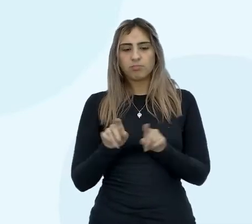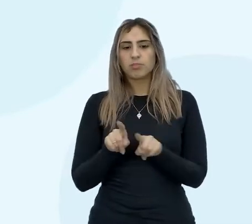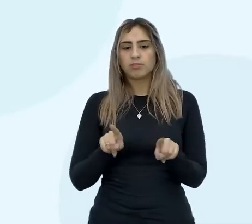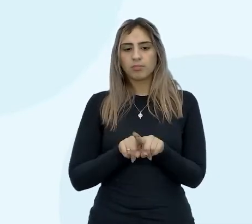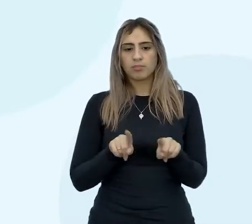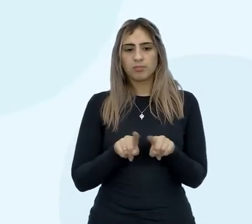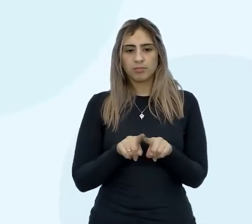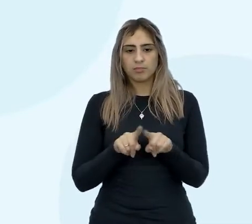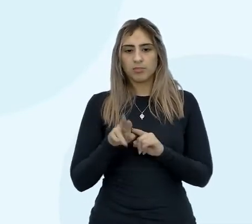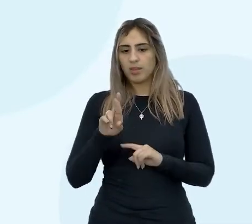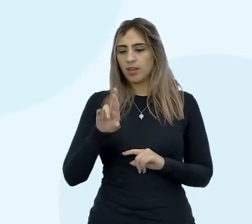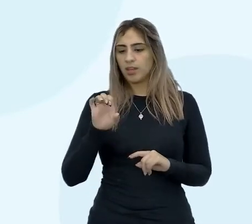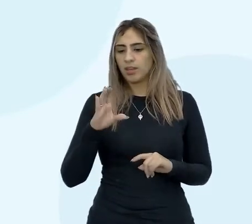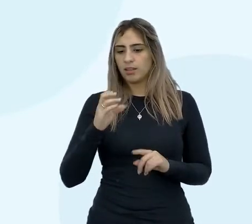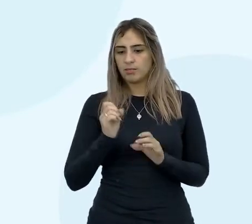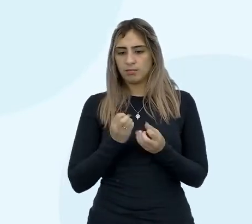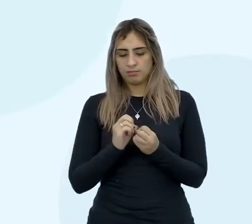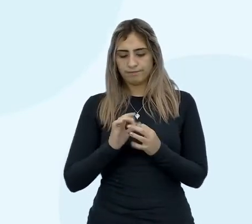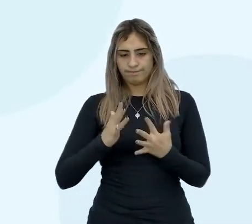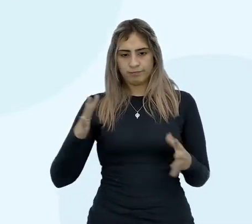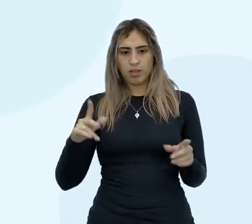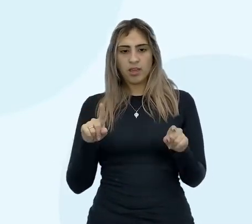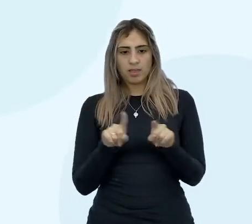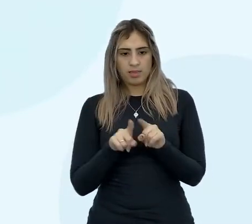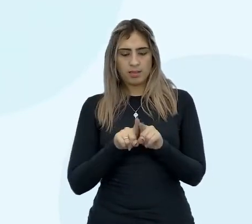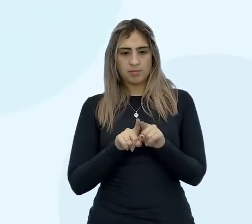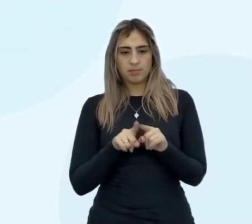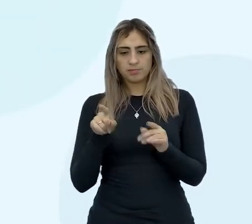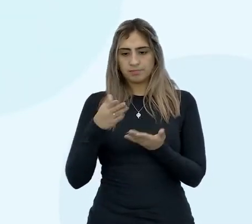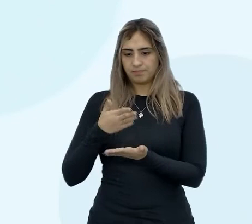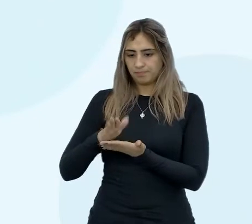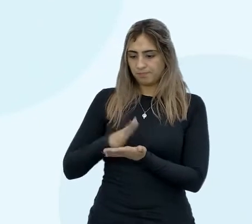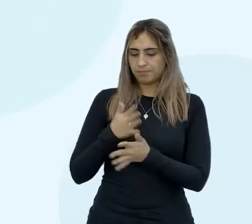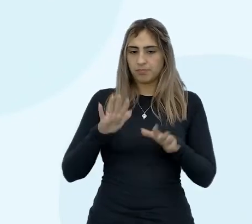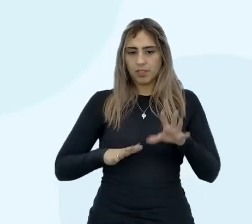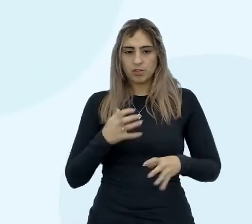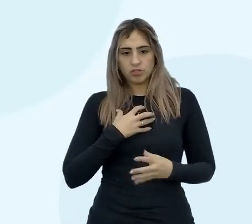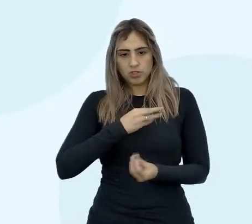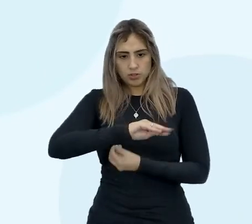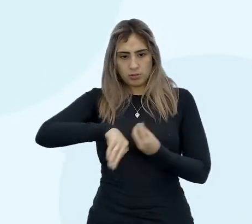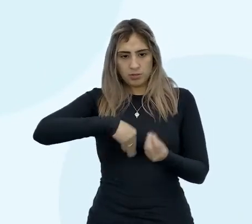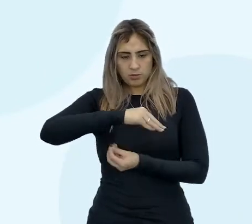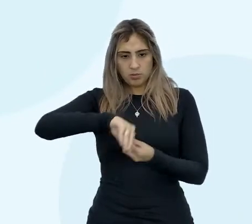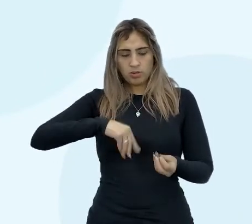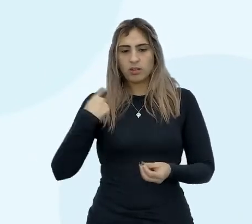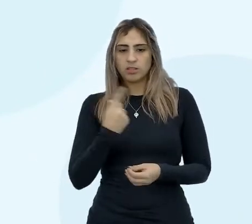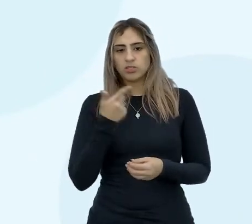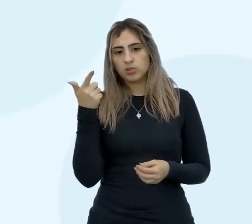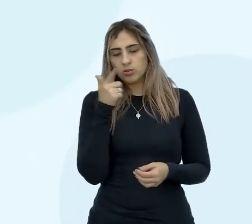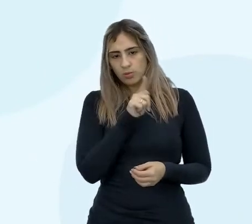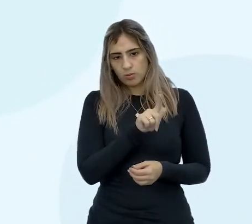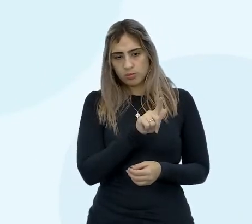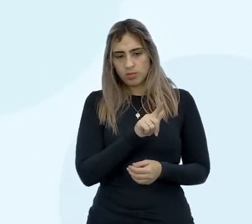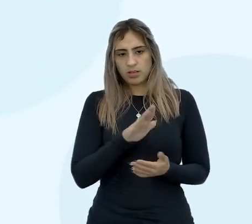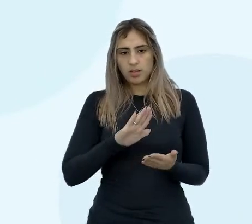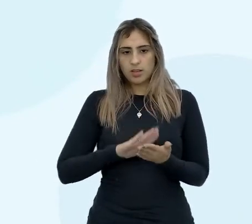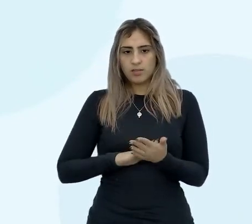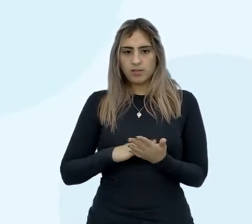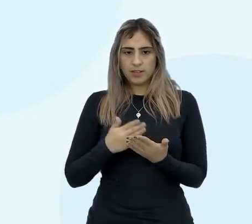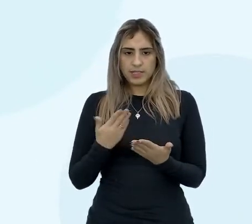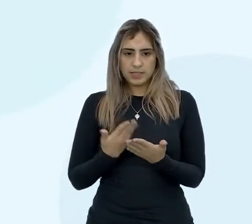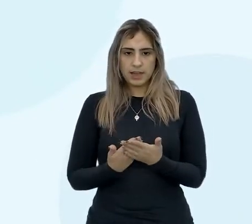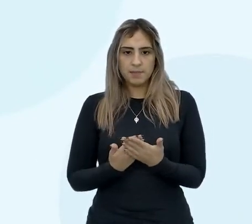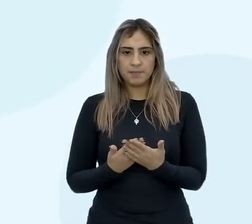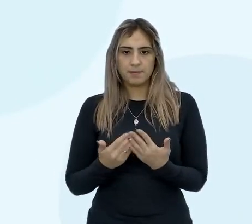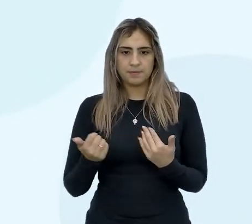de recristalização. Essas separações dependem do tipo de mistura que a gente possui aí,